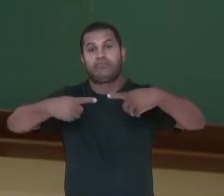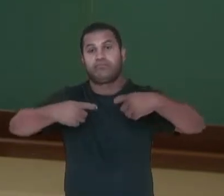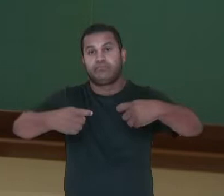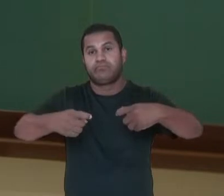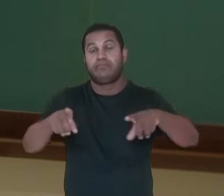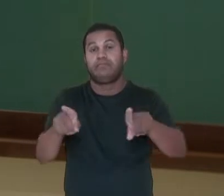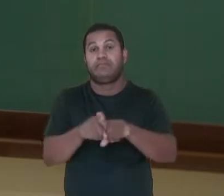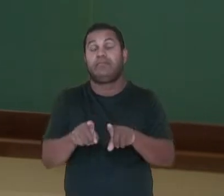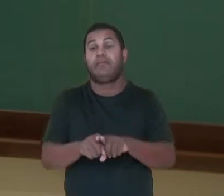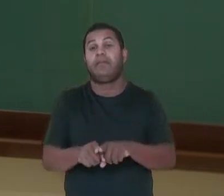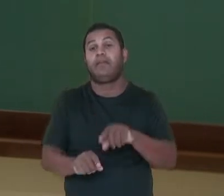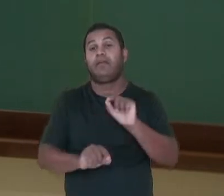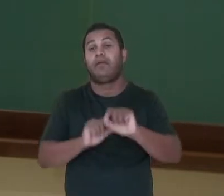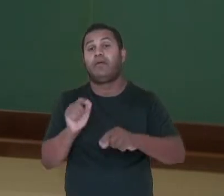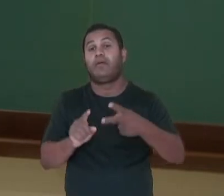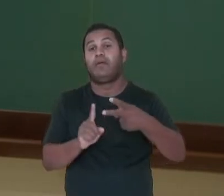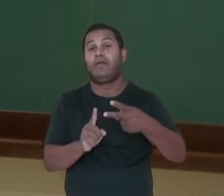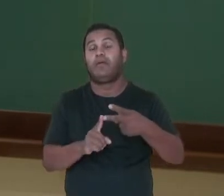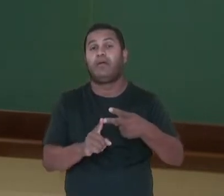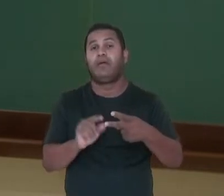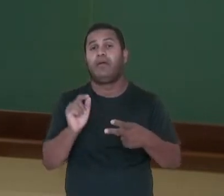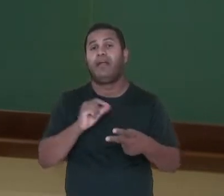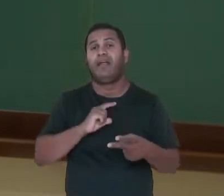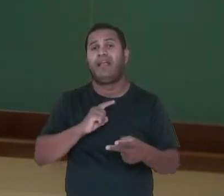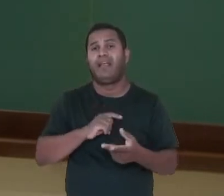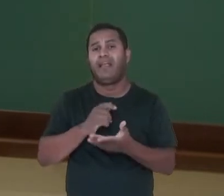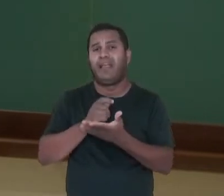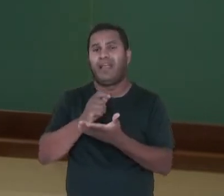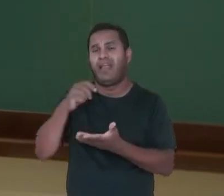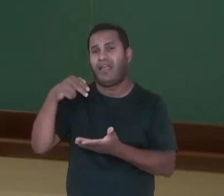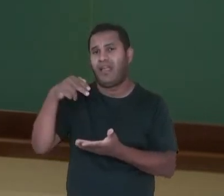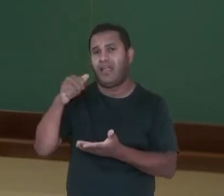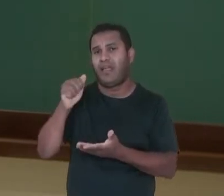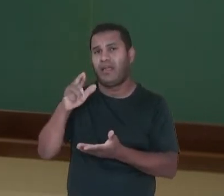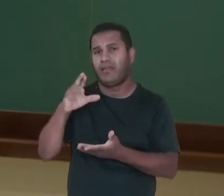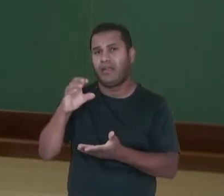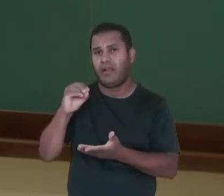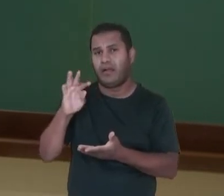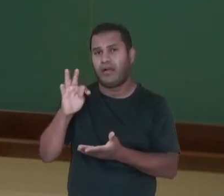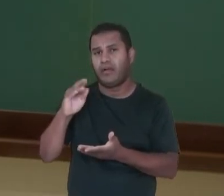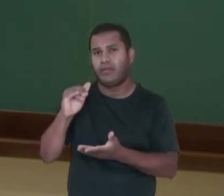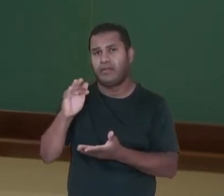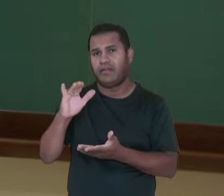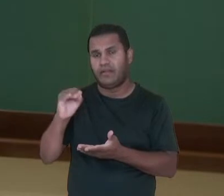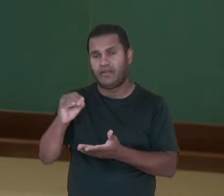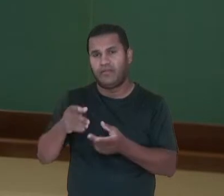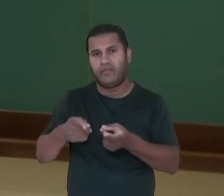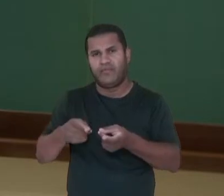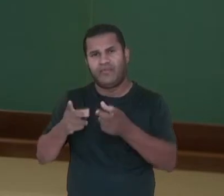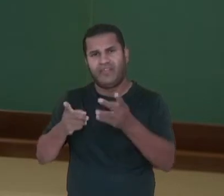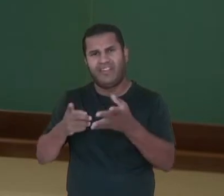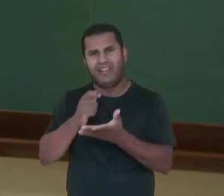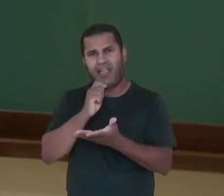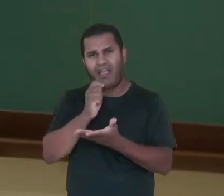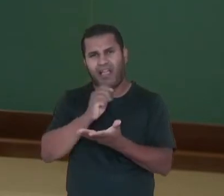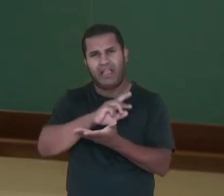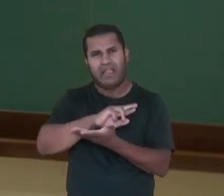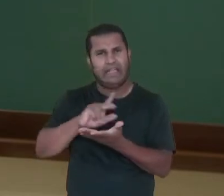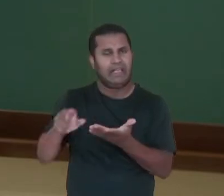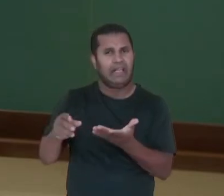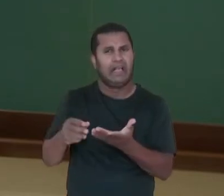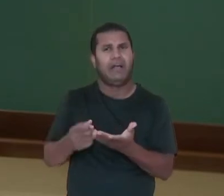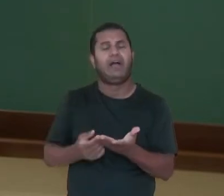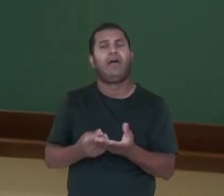sobre o narcotráfico que tem, né? Quais são os tipos de movimentos, né, organizações, né, que tentam derrubar o